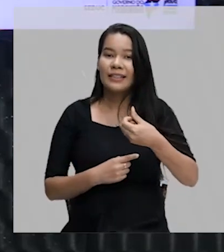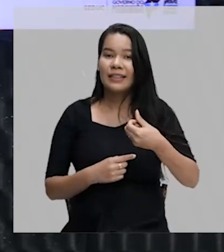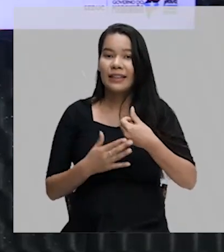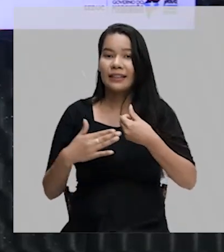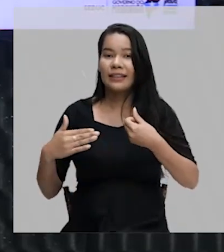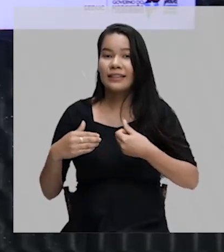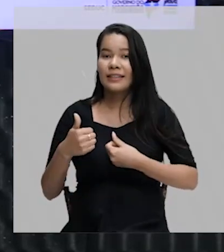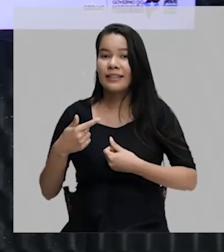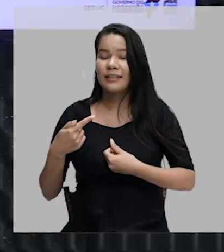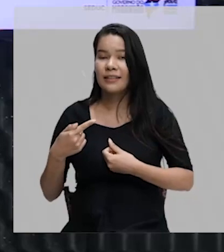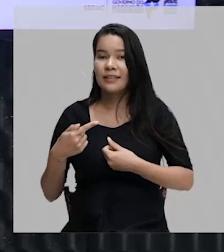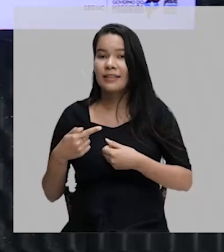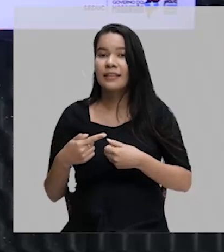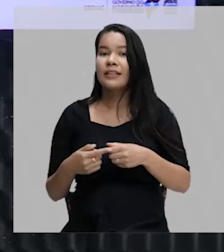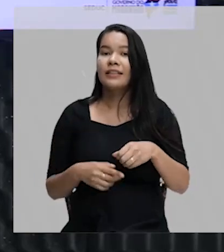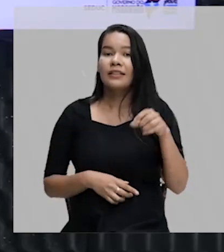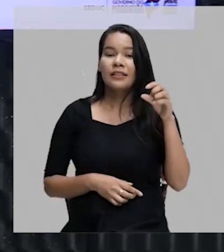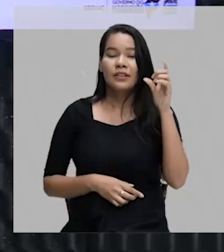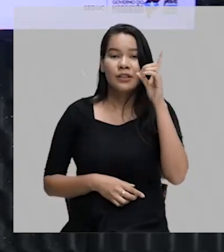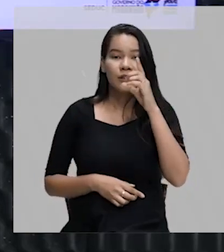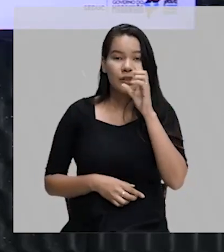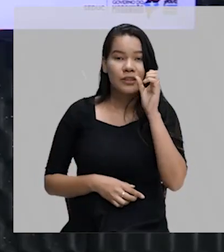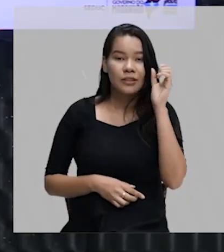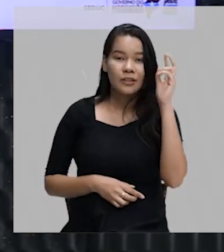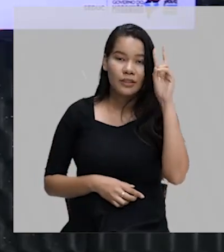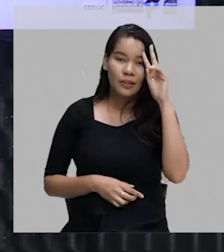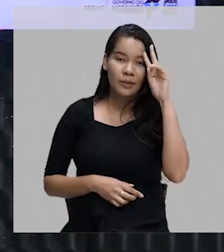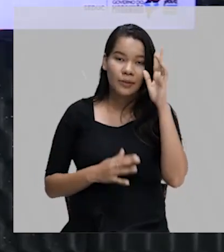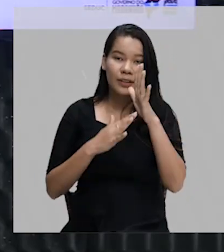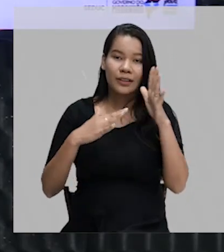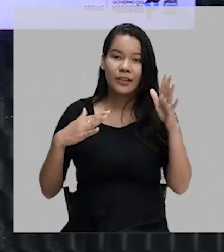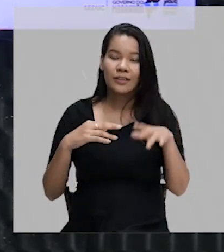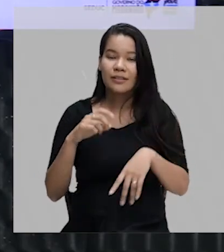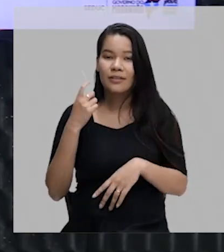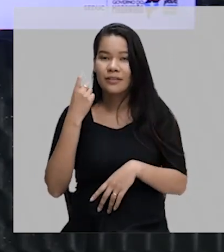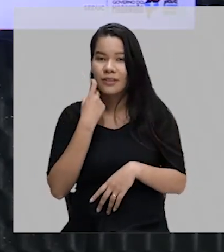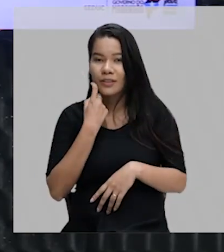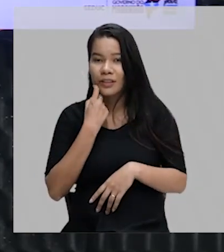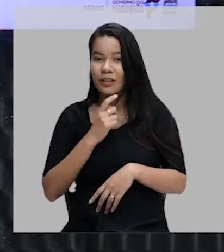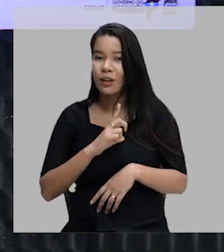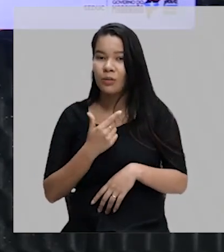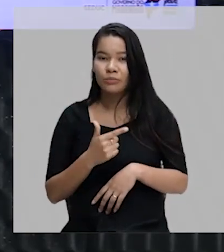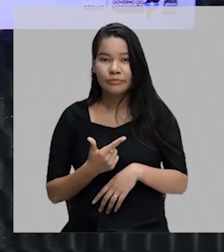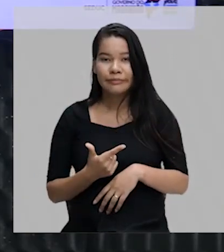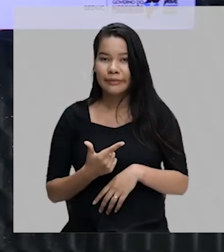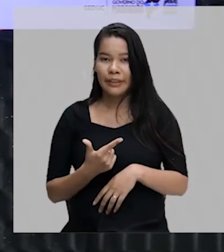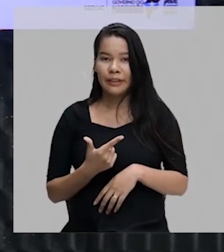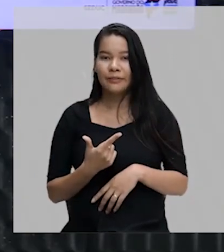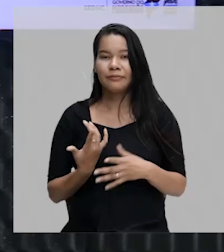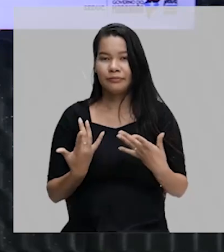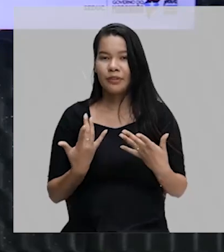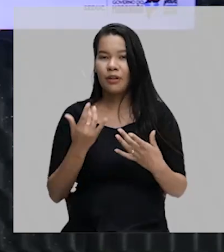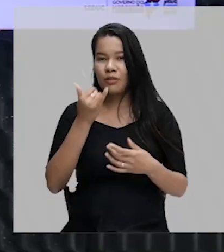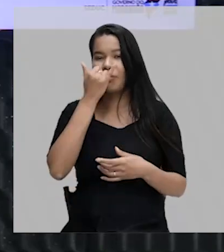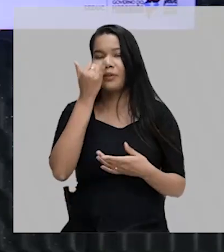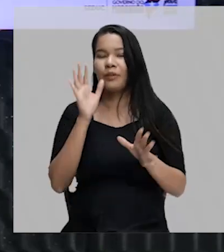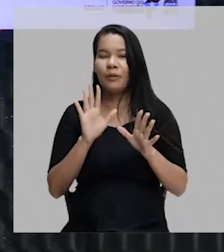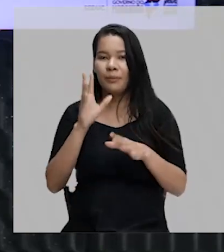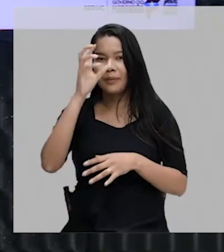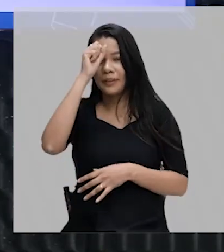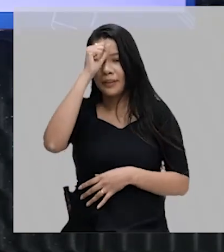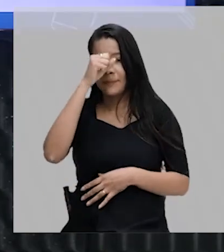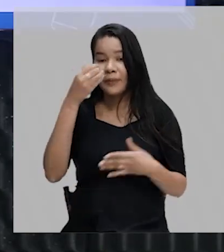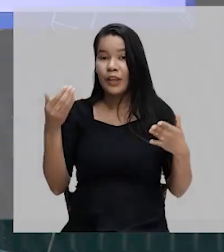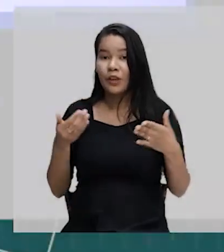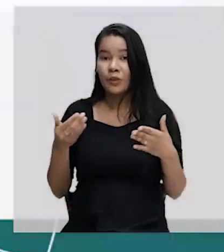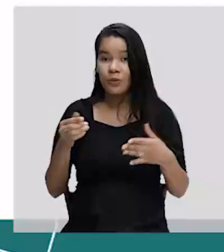sexta. E não tem desculpa para não aprender, tá, galera? Então, comigo, o que é que vocês vão ver hoje?